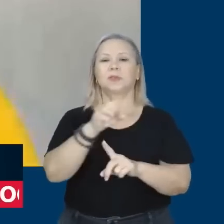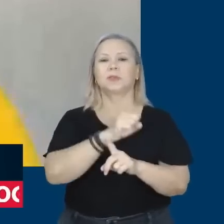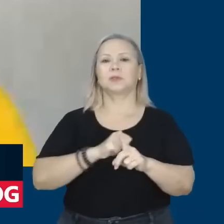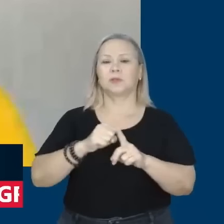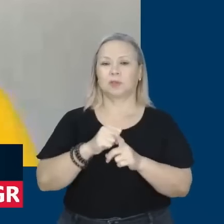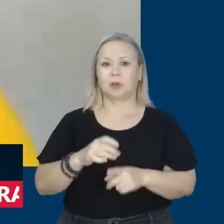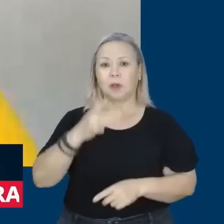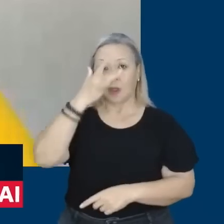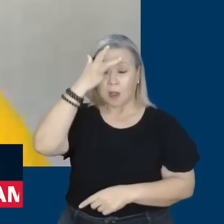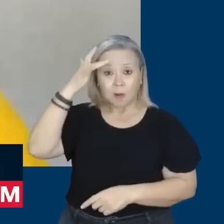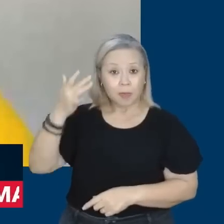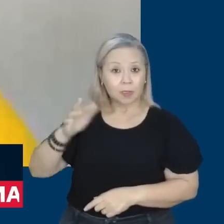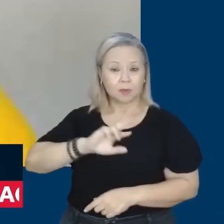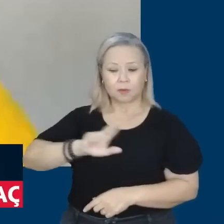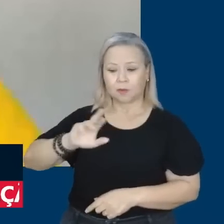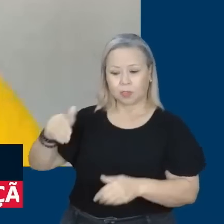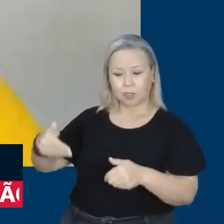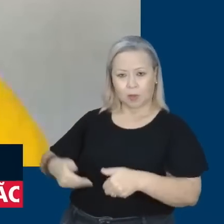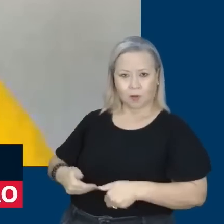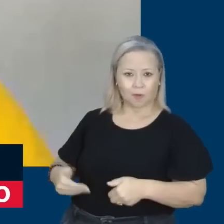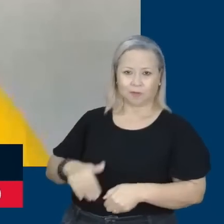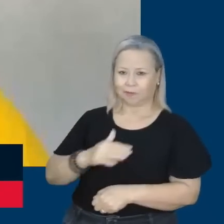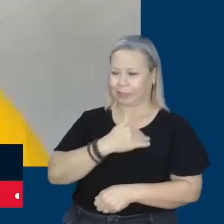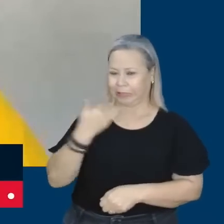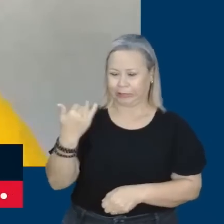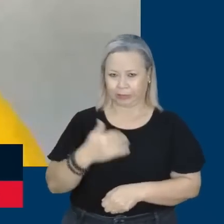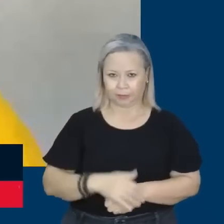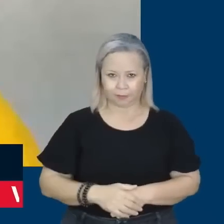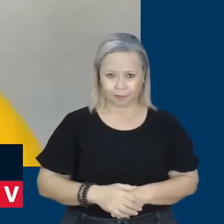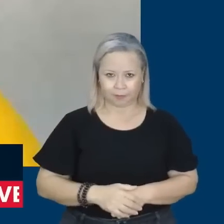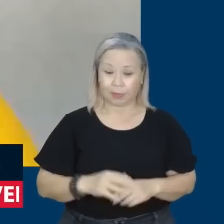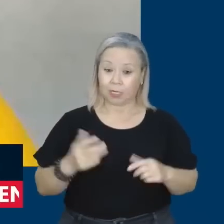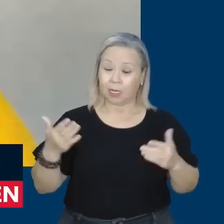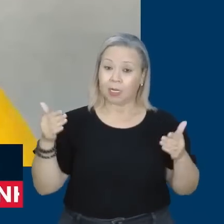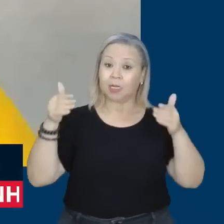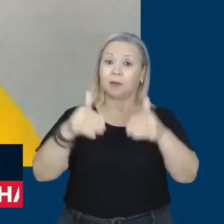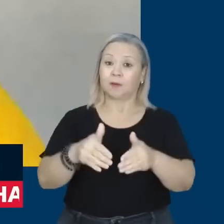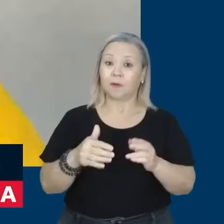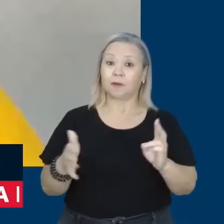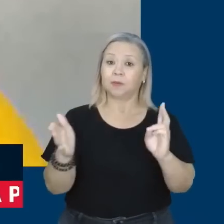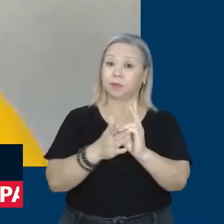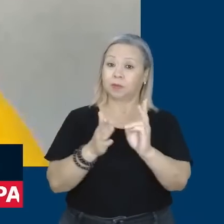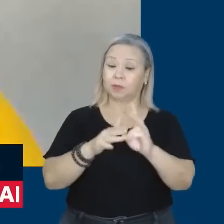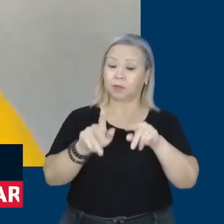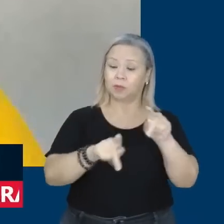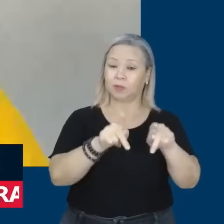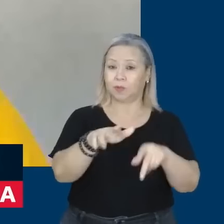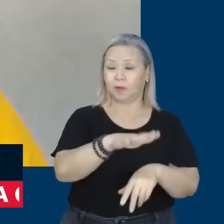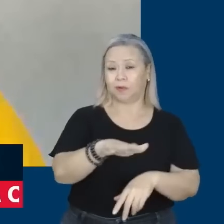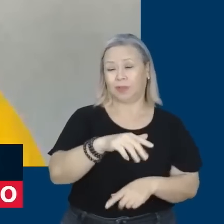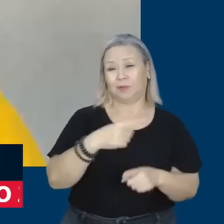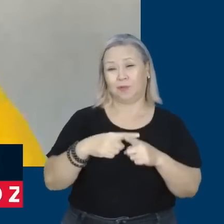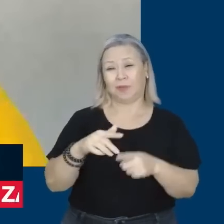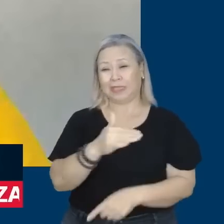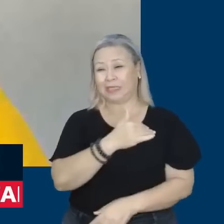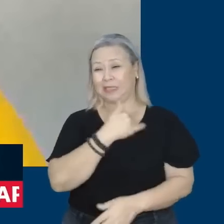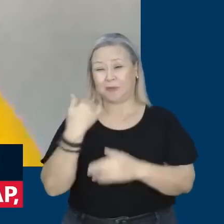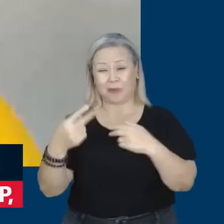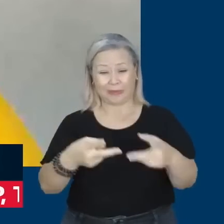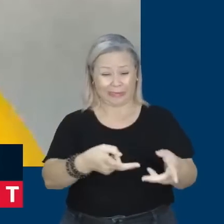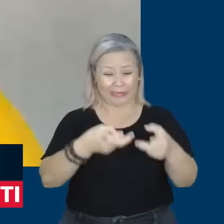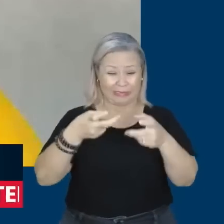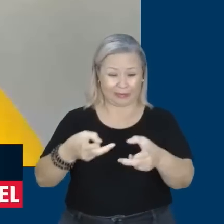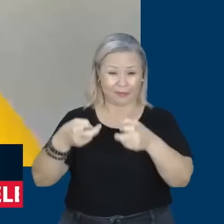não morrerem de fome e para avançar para o meu povo indígena não morrer do jeito que está morrendo pelo garimpo, pela